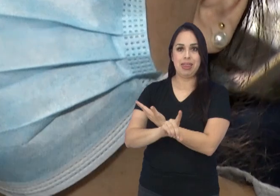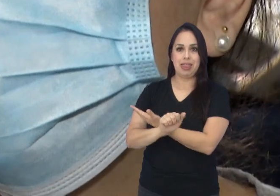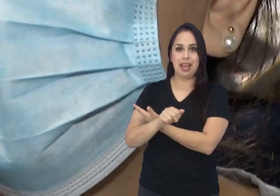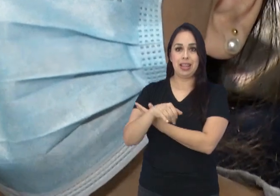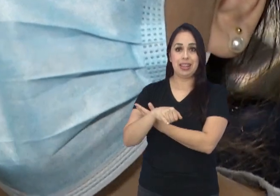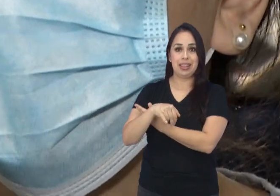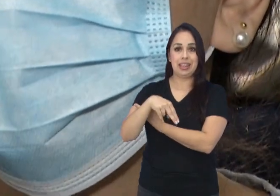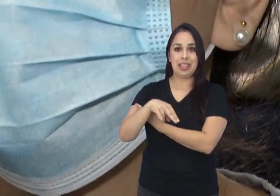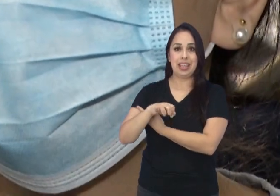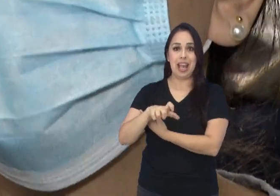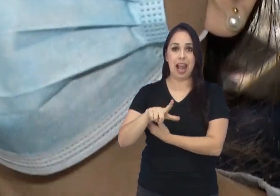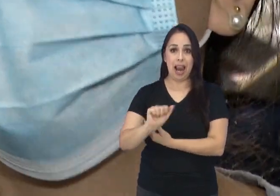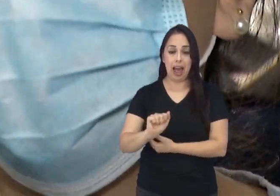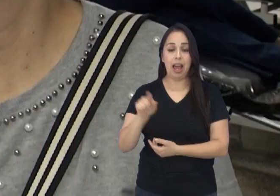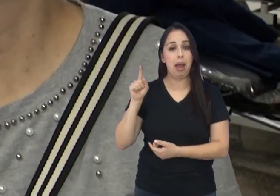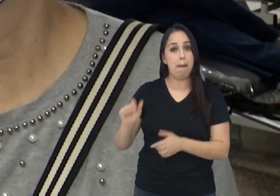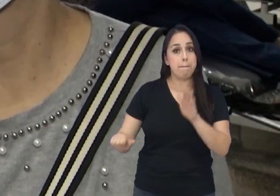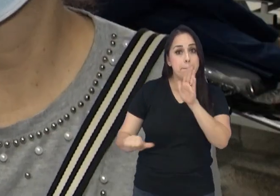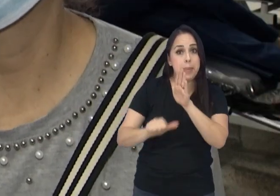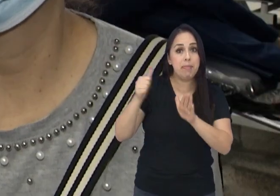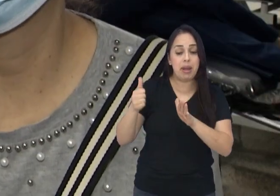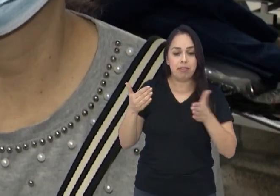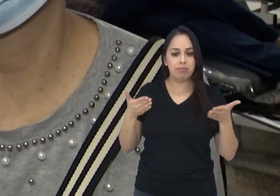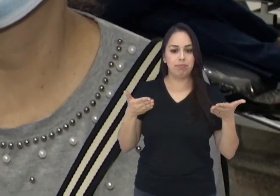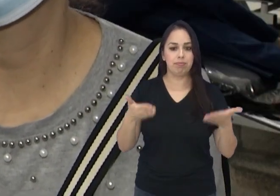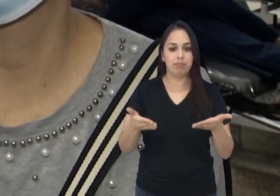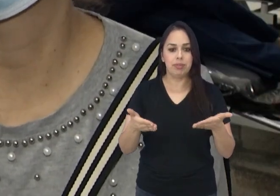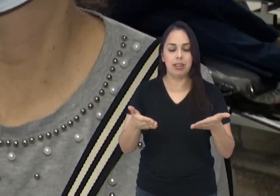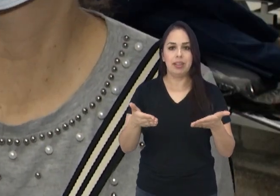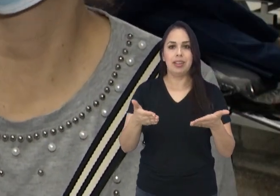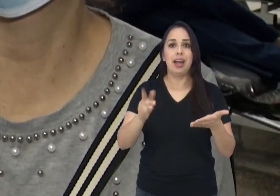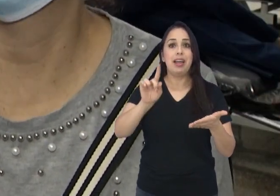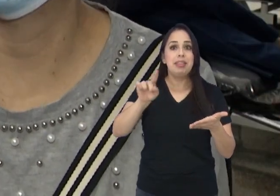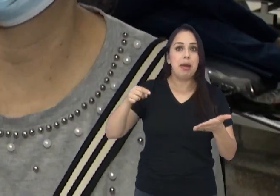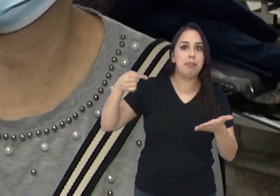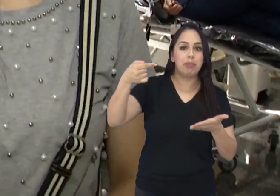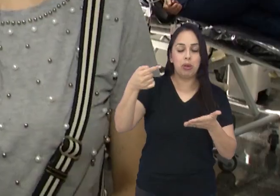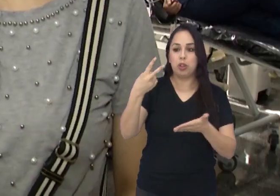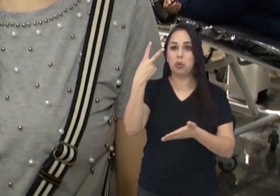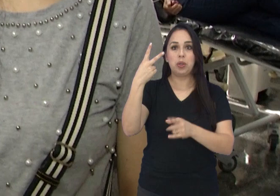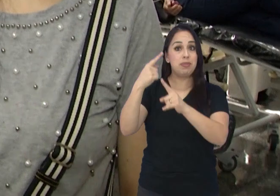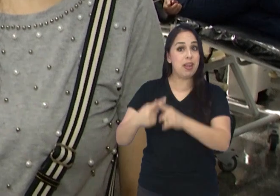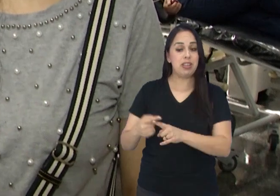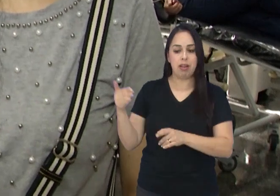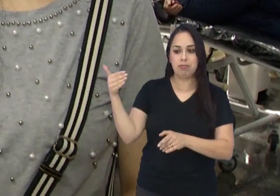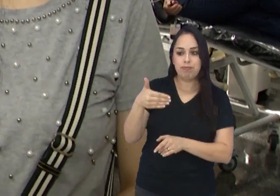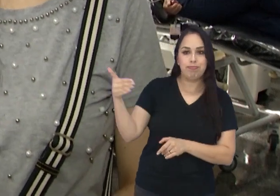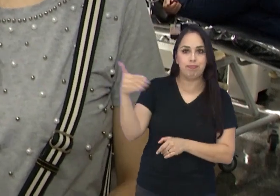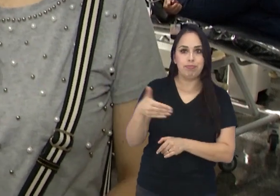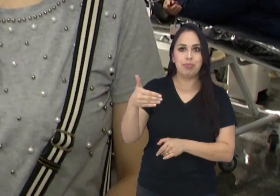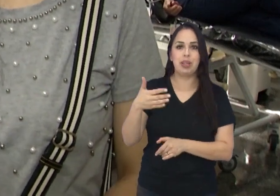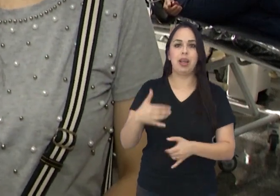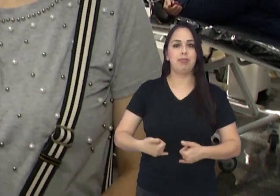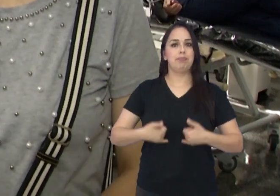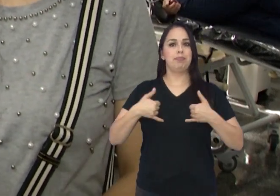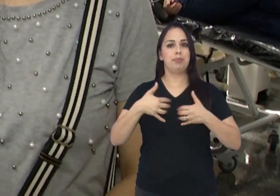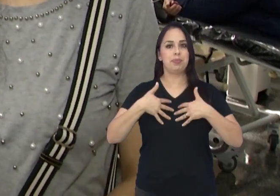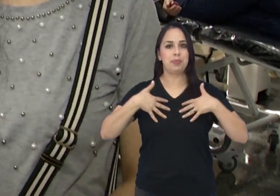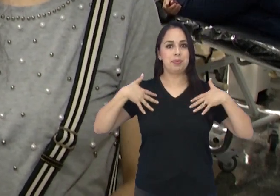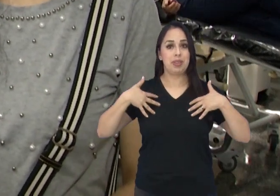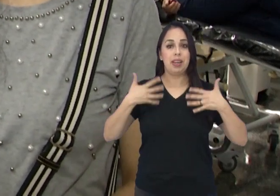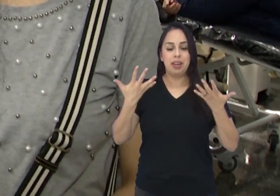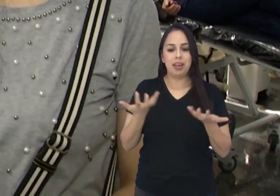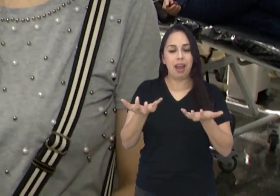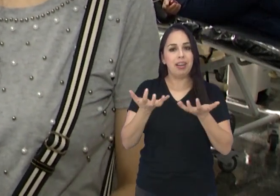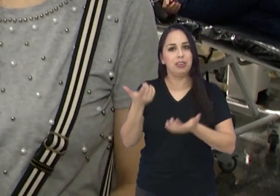primeira doação serviu de estímulo para que ela fizesse outras 2 neste ano. Uma atitude que ela se orgulha e quer